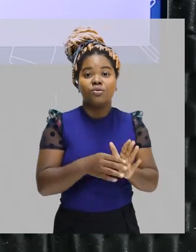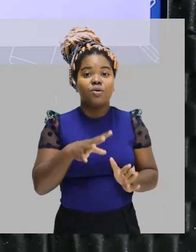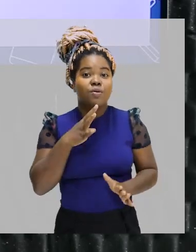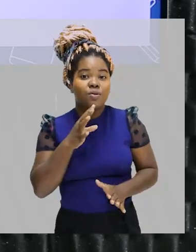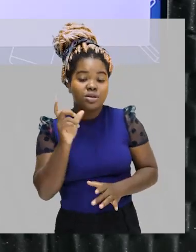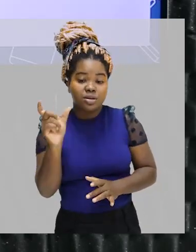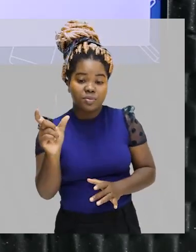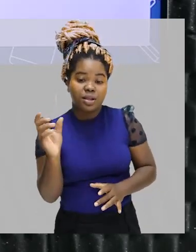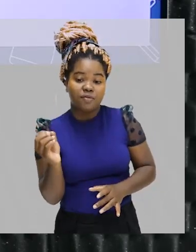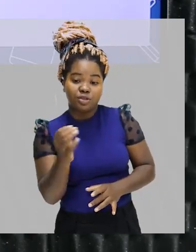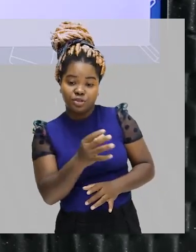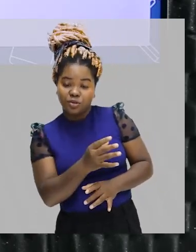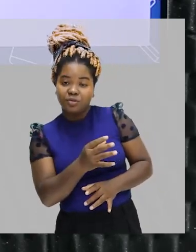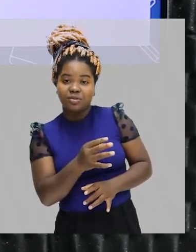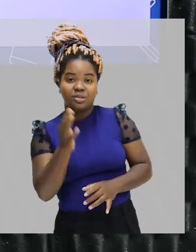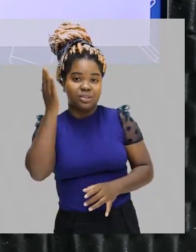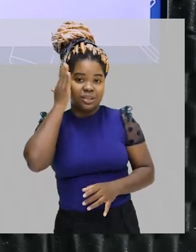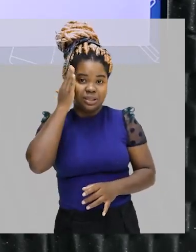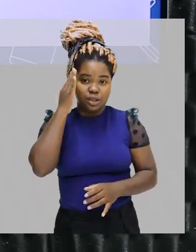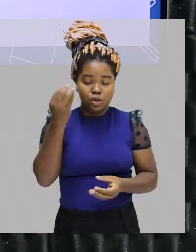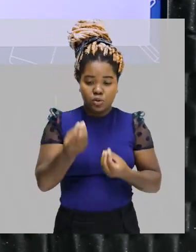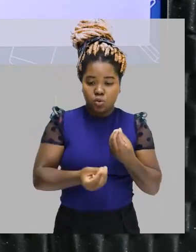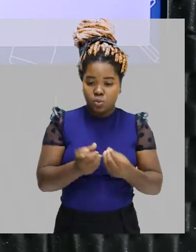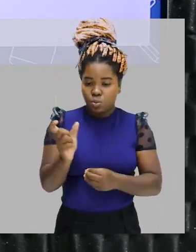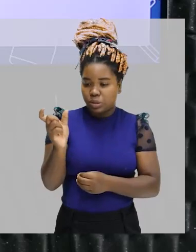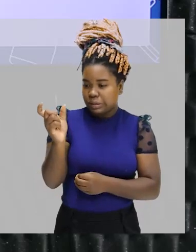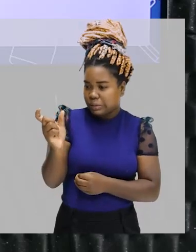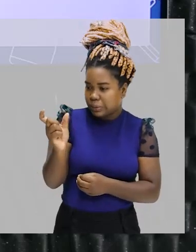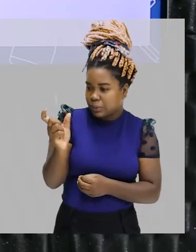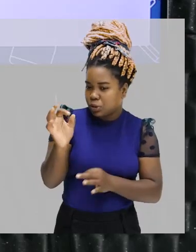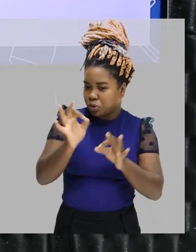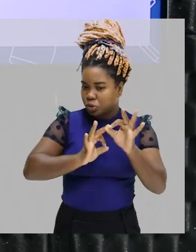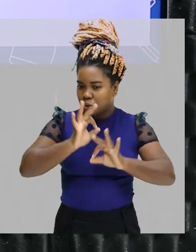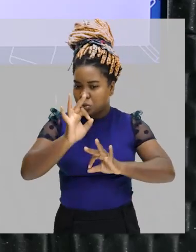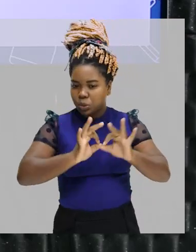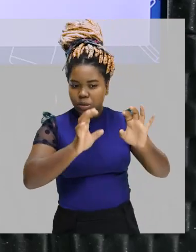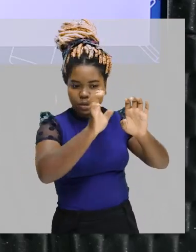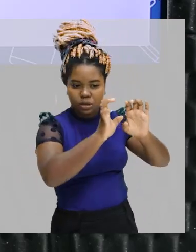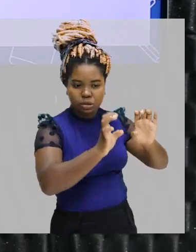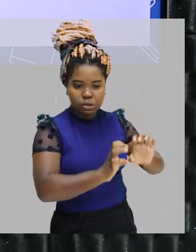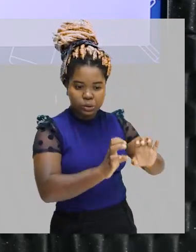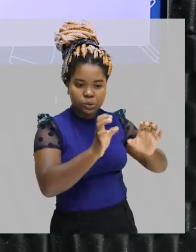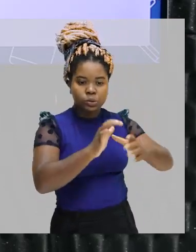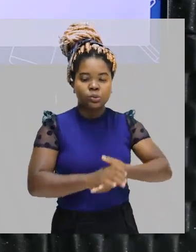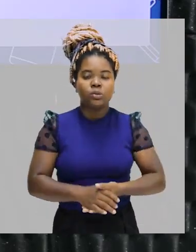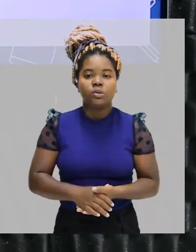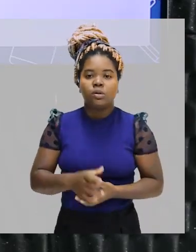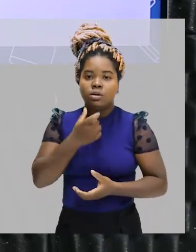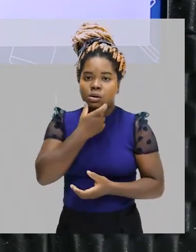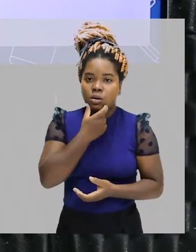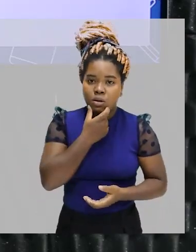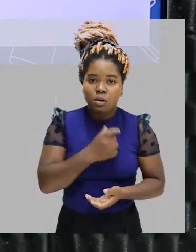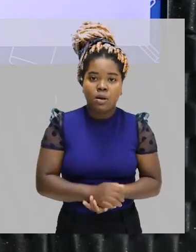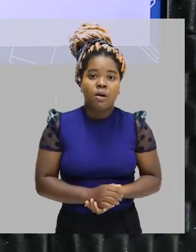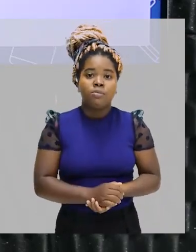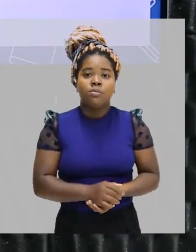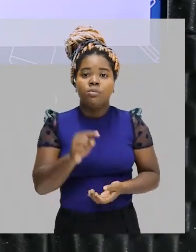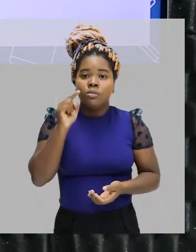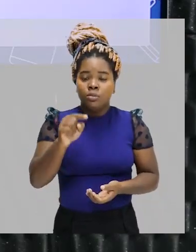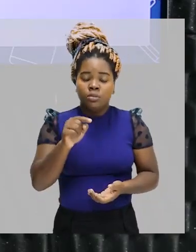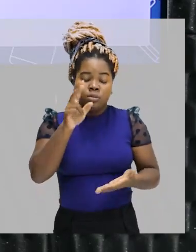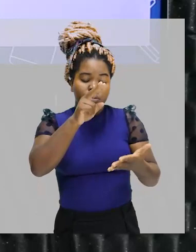palavras novas ou entender como essas palavras novas se organizam e são formadas, para que quando você for ler um